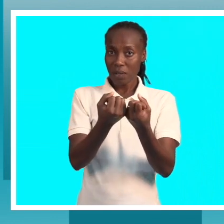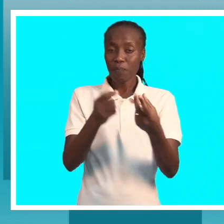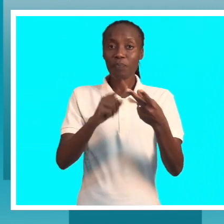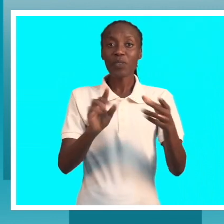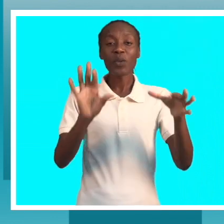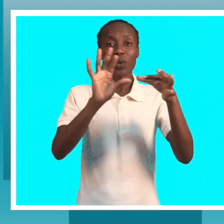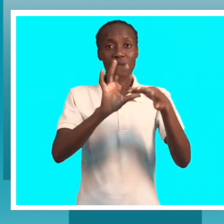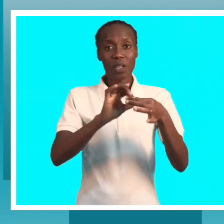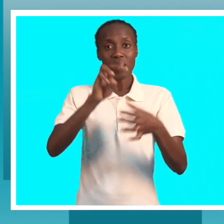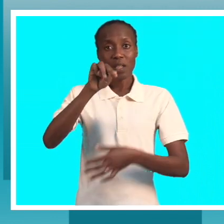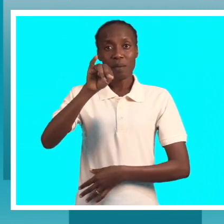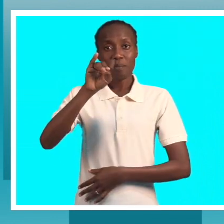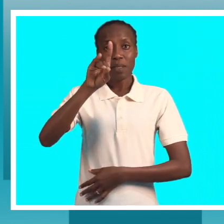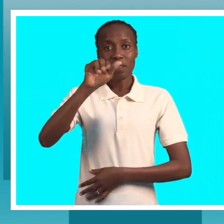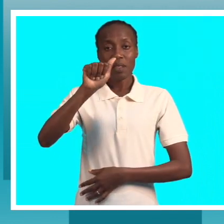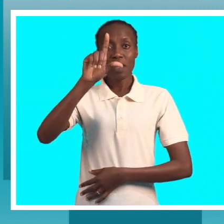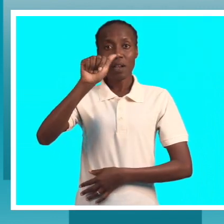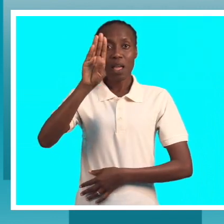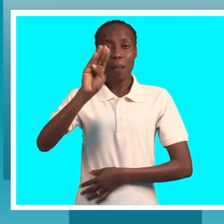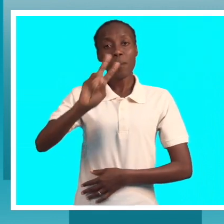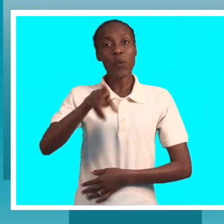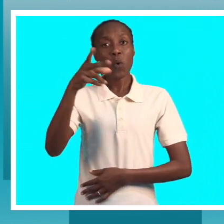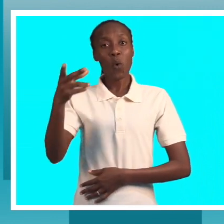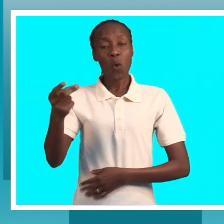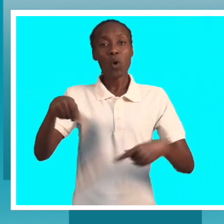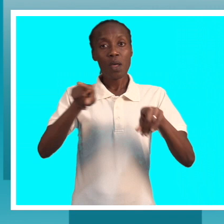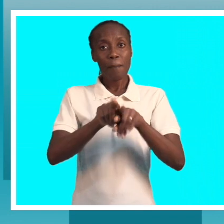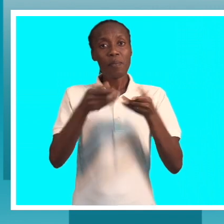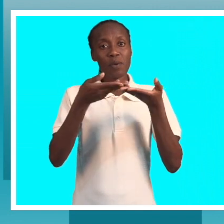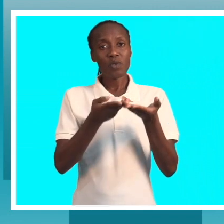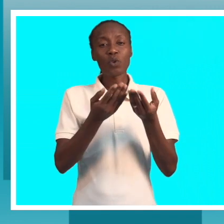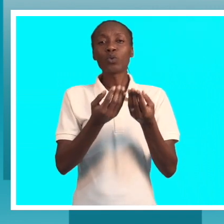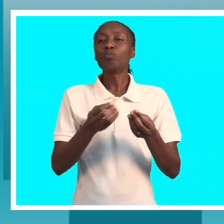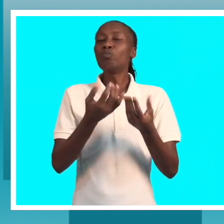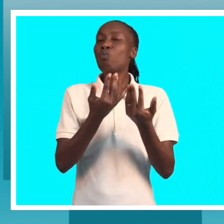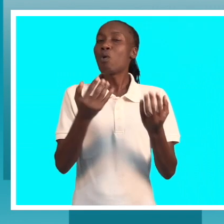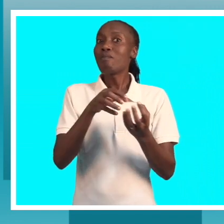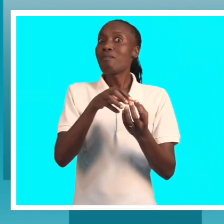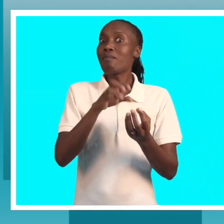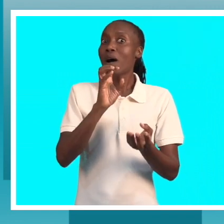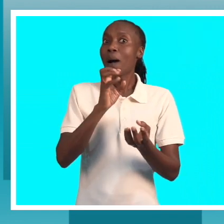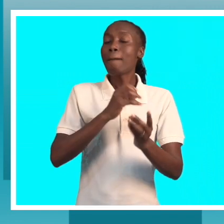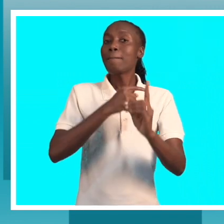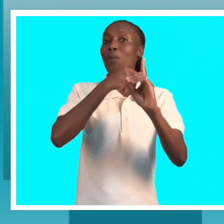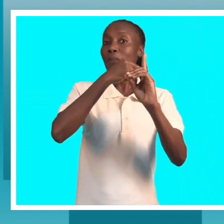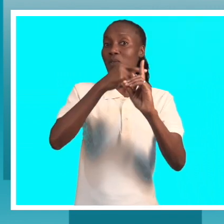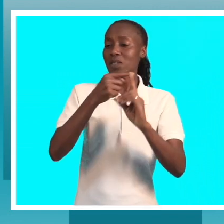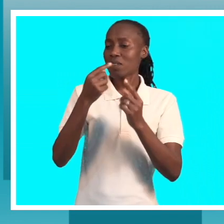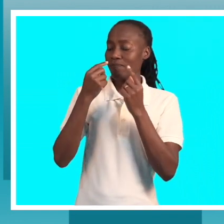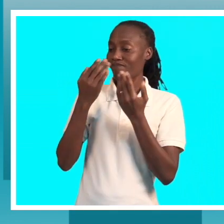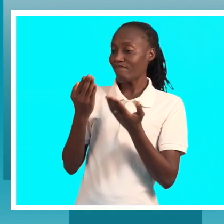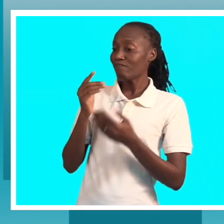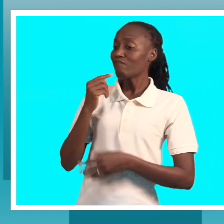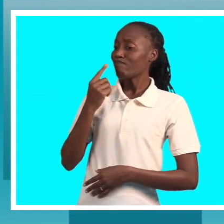a outra parte que me foi apresentada. Estou mesmo muito, mas muito surpreendida pela positiva. E olhando o trabalho da